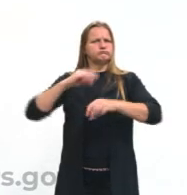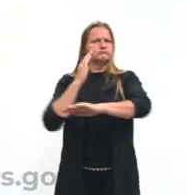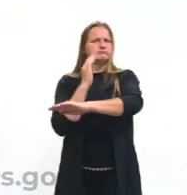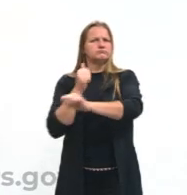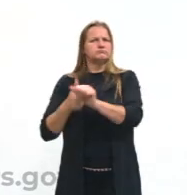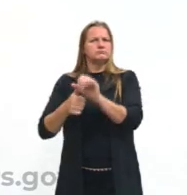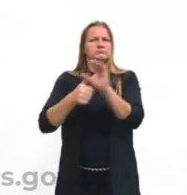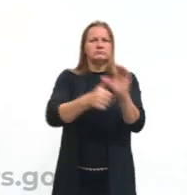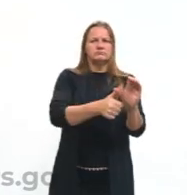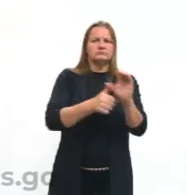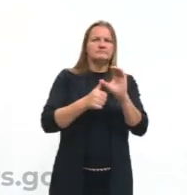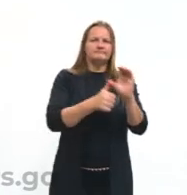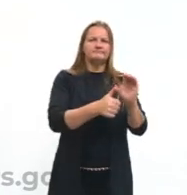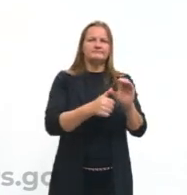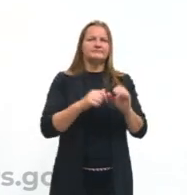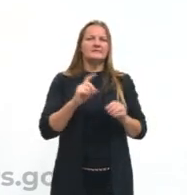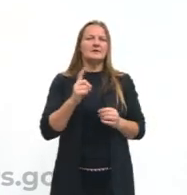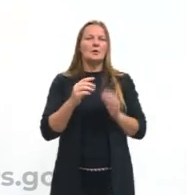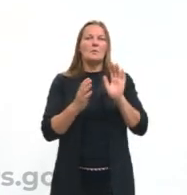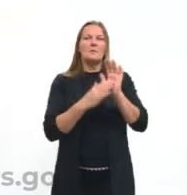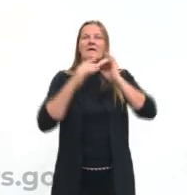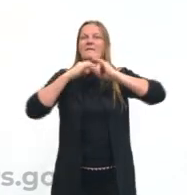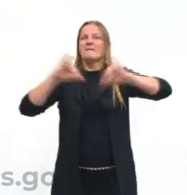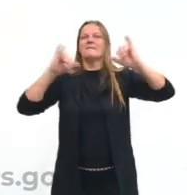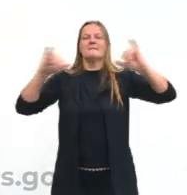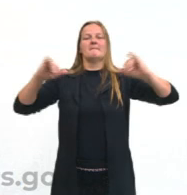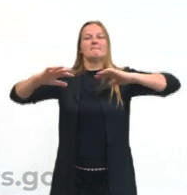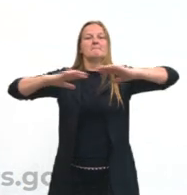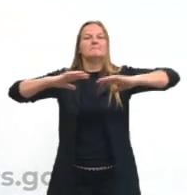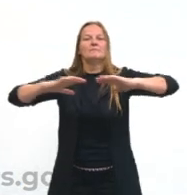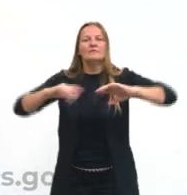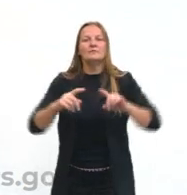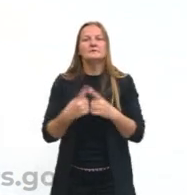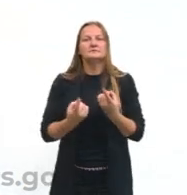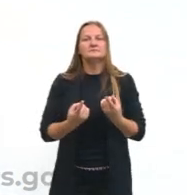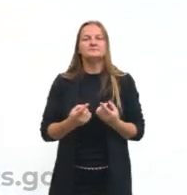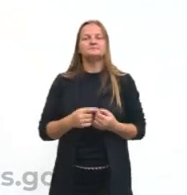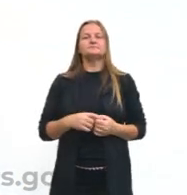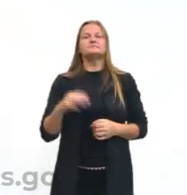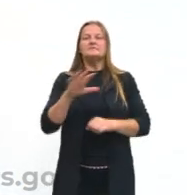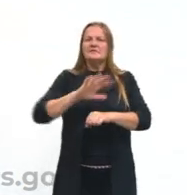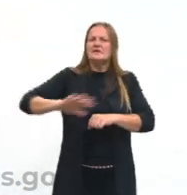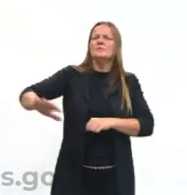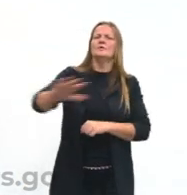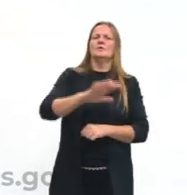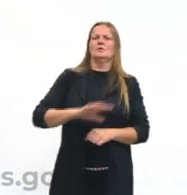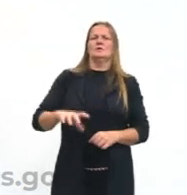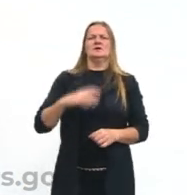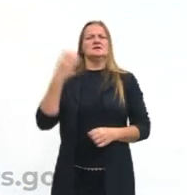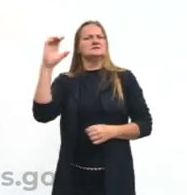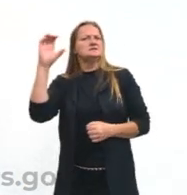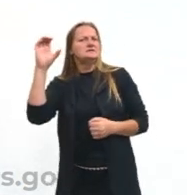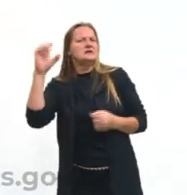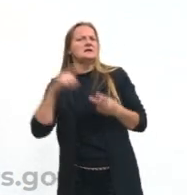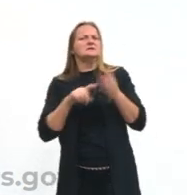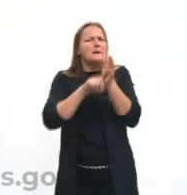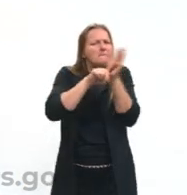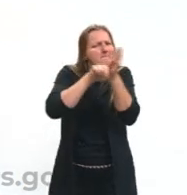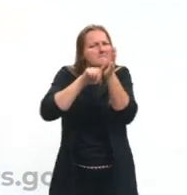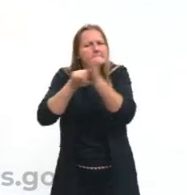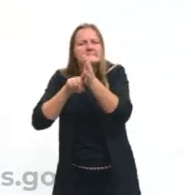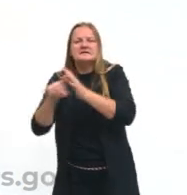católica e ela não propaga muito esses movimentos em todas as áreas seja na ciência nas